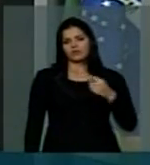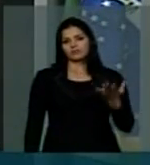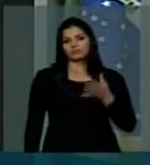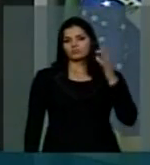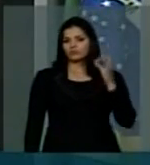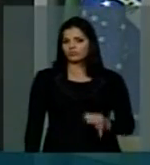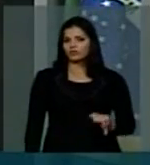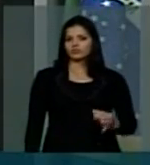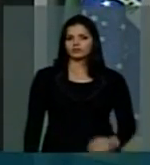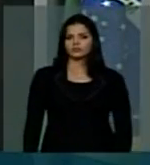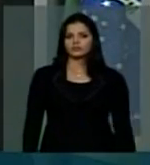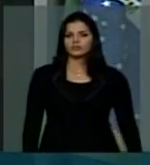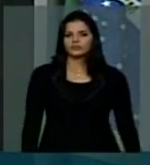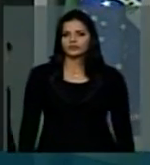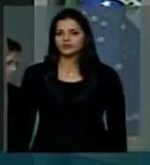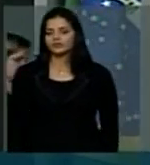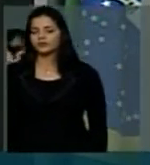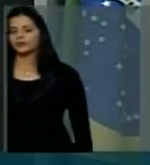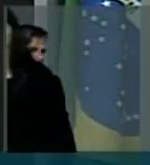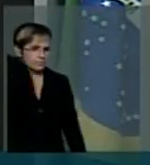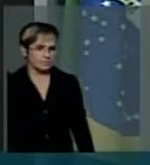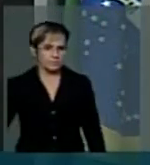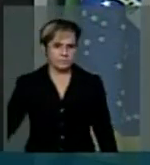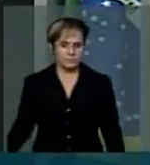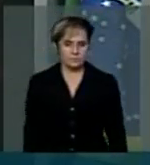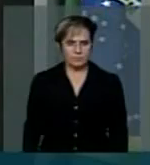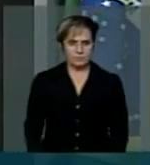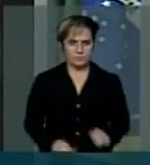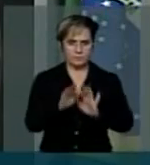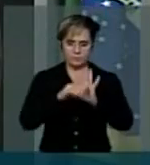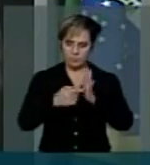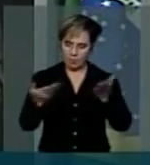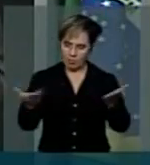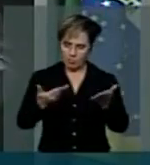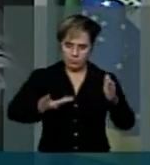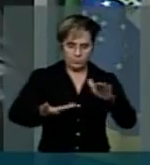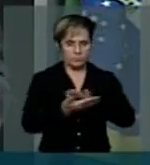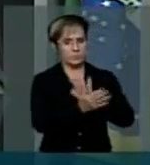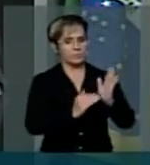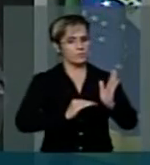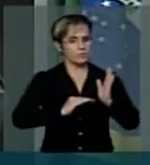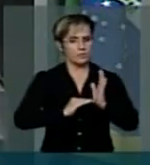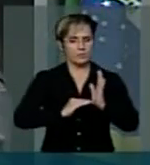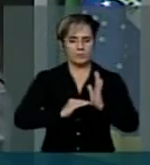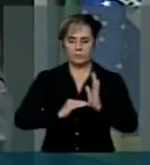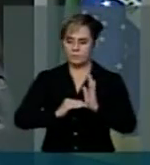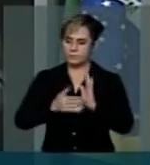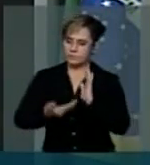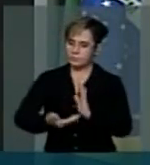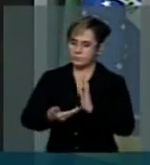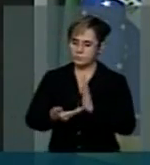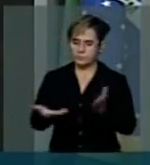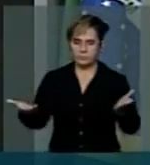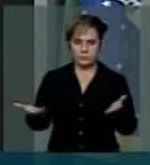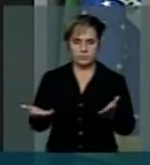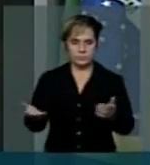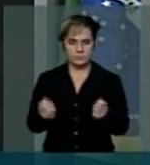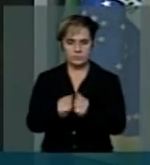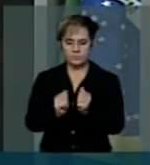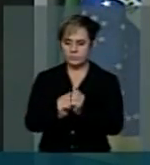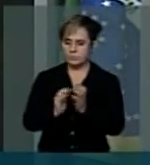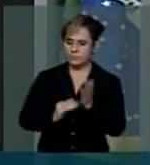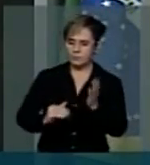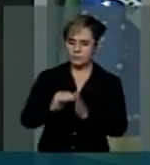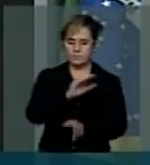é justamente para valorizar esse profissional. O texto seguirá agora para o Senado. A Câmara dos Deputados, em todas